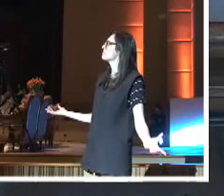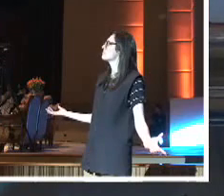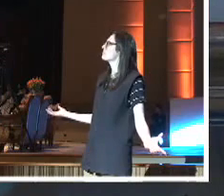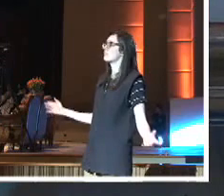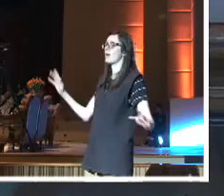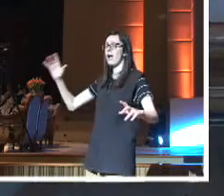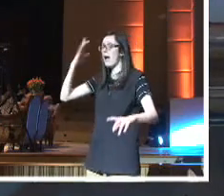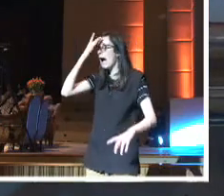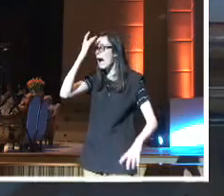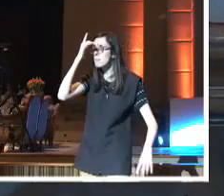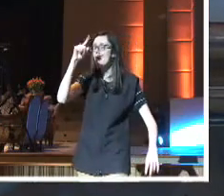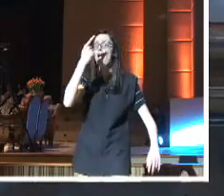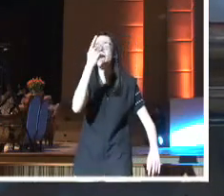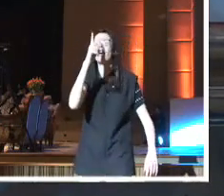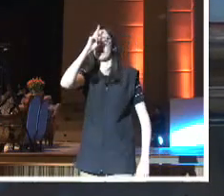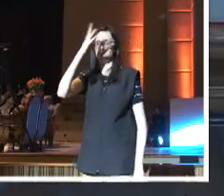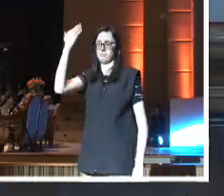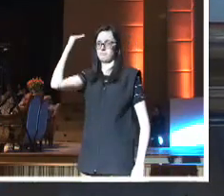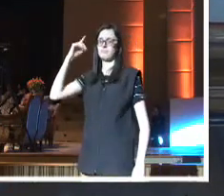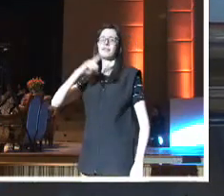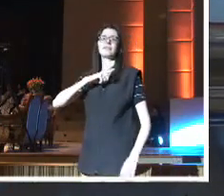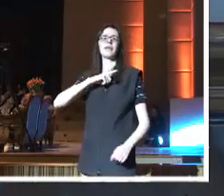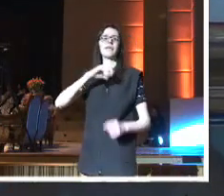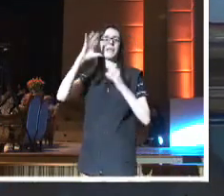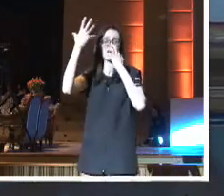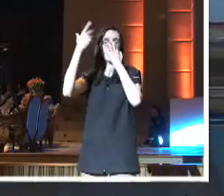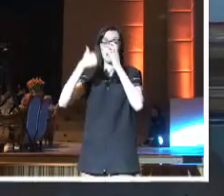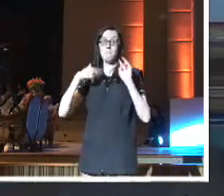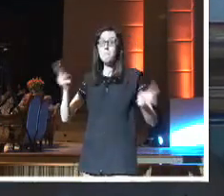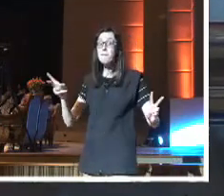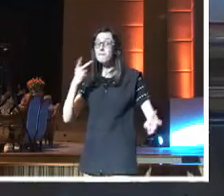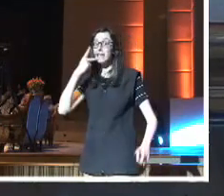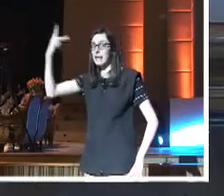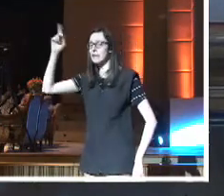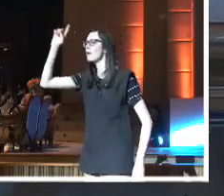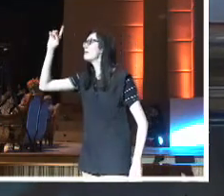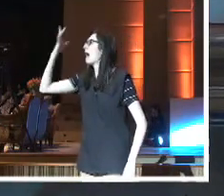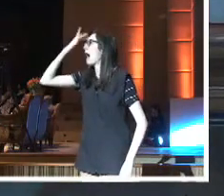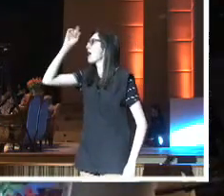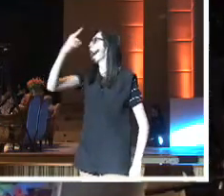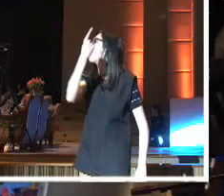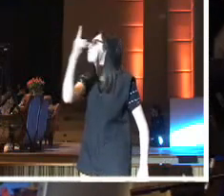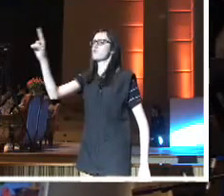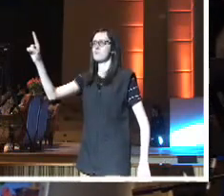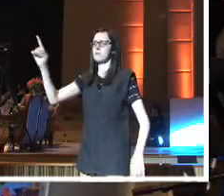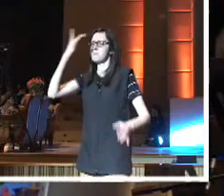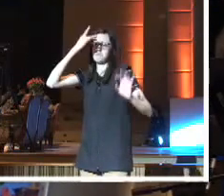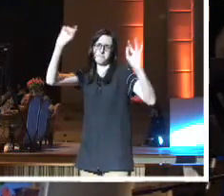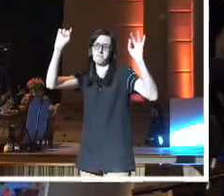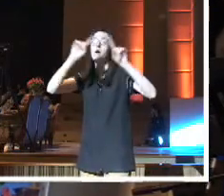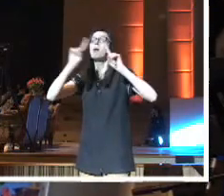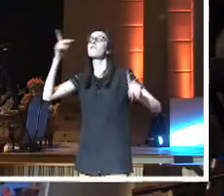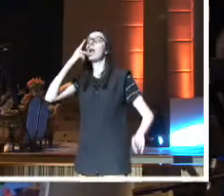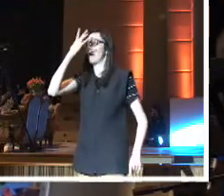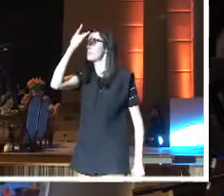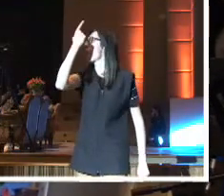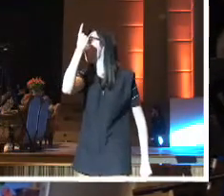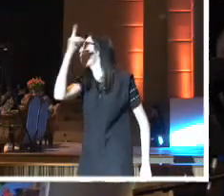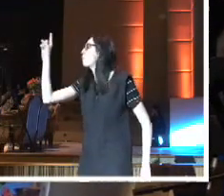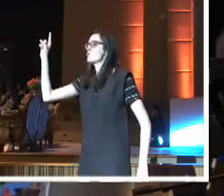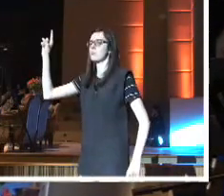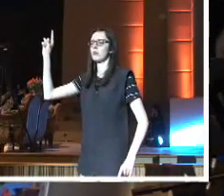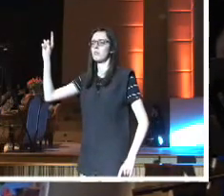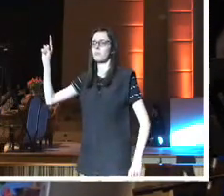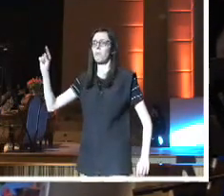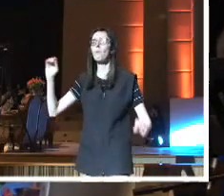Amanhã é o último dia. Me lembro bem de uma das vezes que eu falei exatamente isso: amanhã é o último dia e não aconteceu